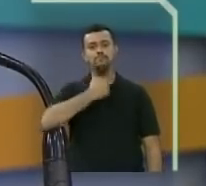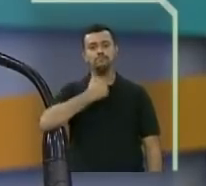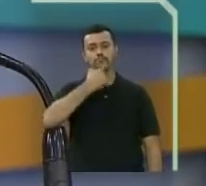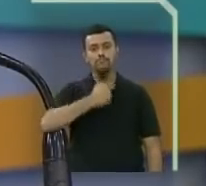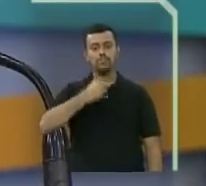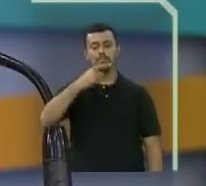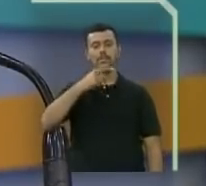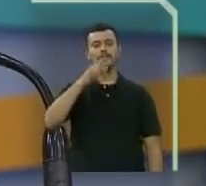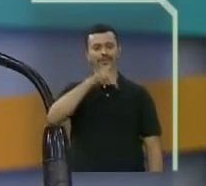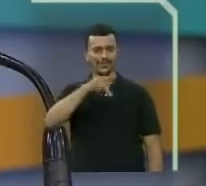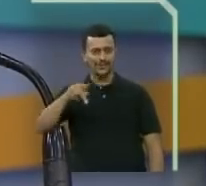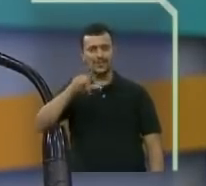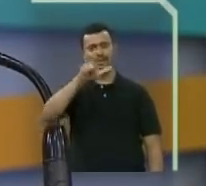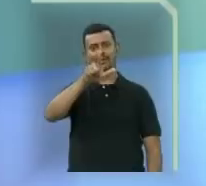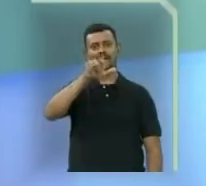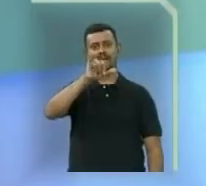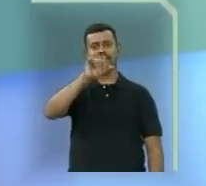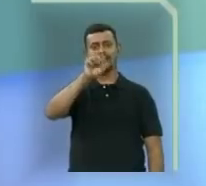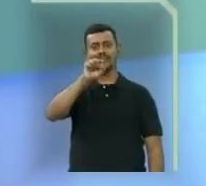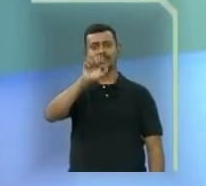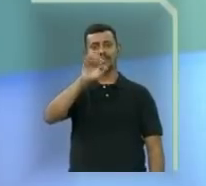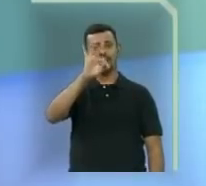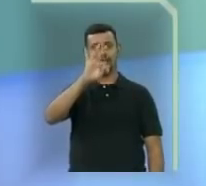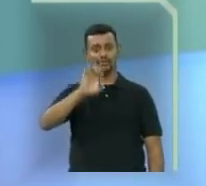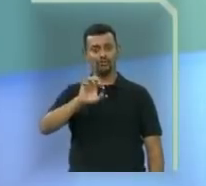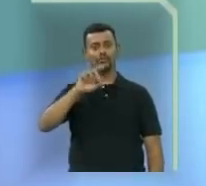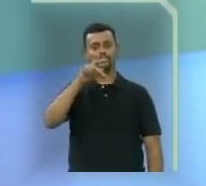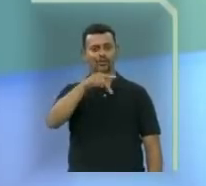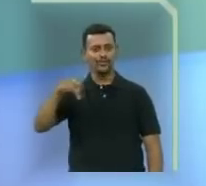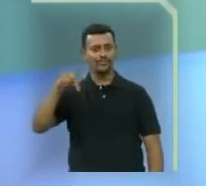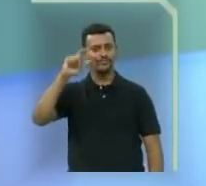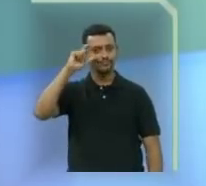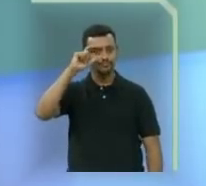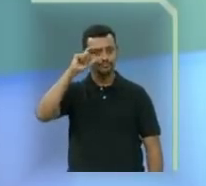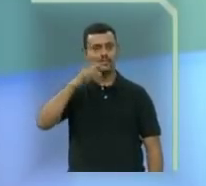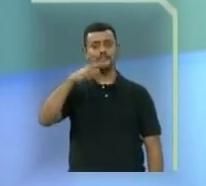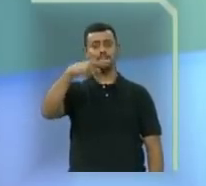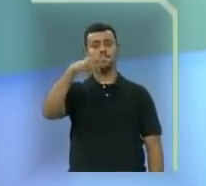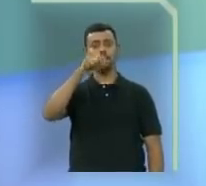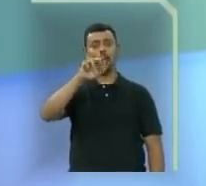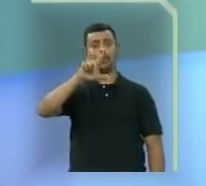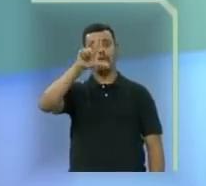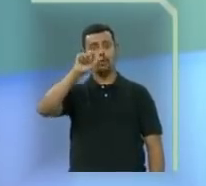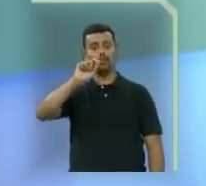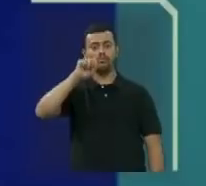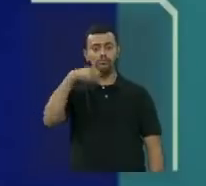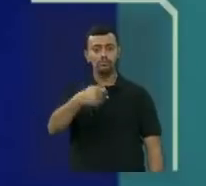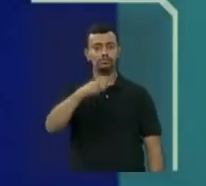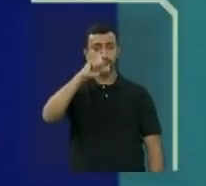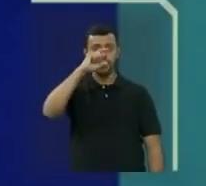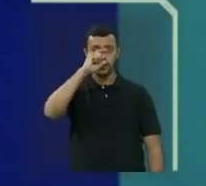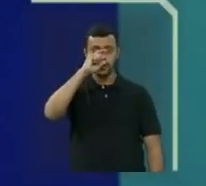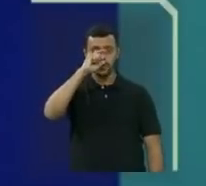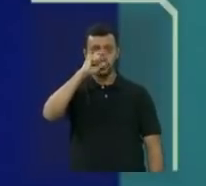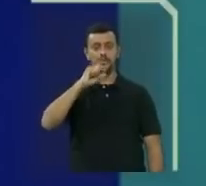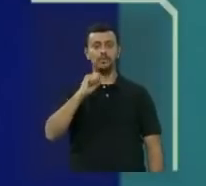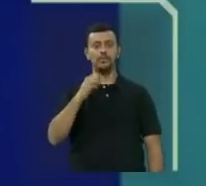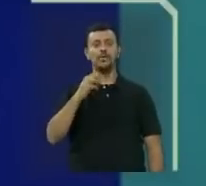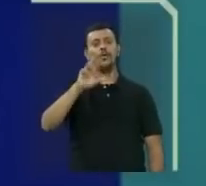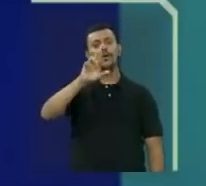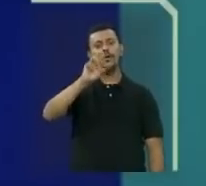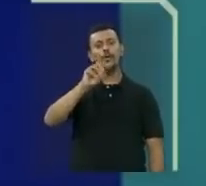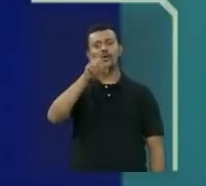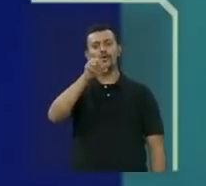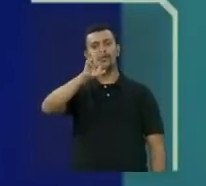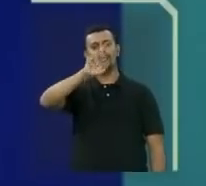professora Lisette, do PSOL, Paulo Scaffi, do MDB, Rodrigo